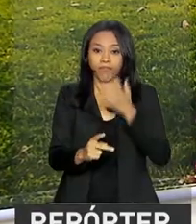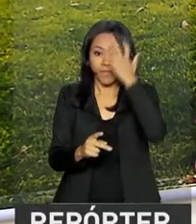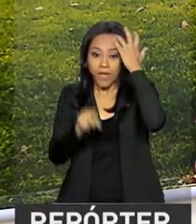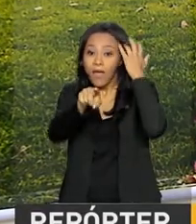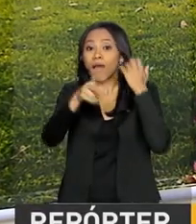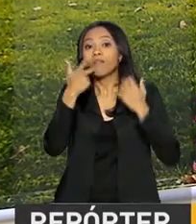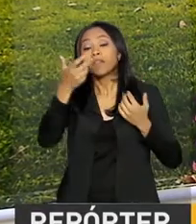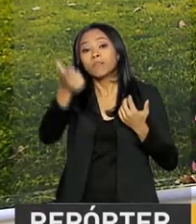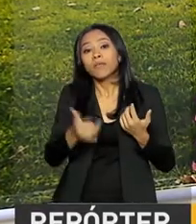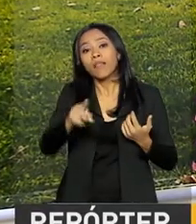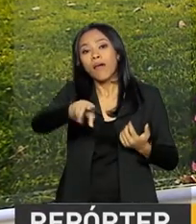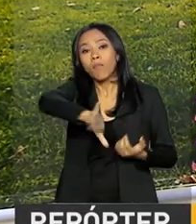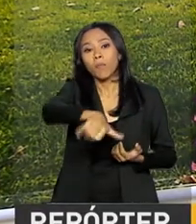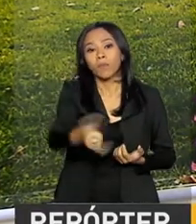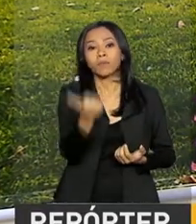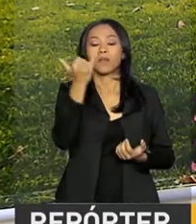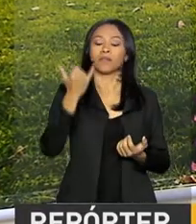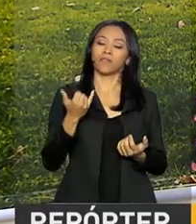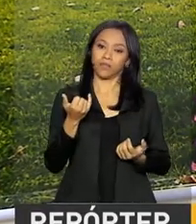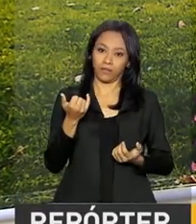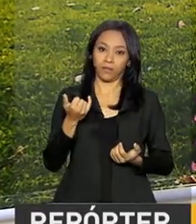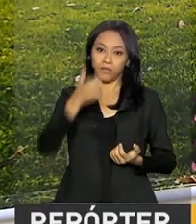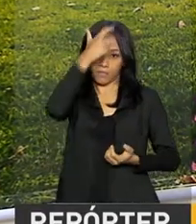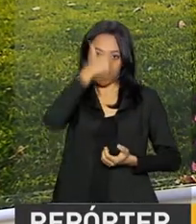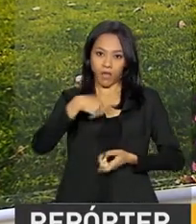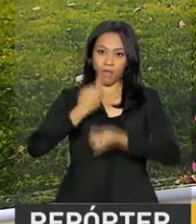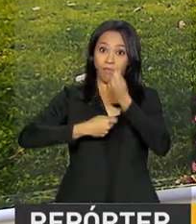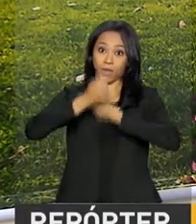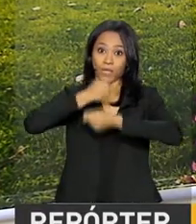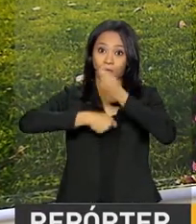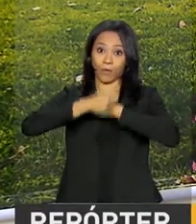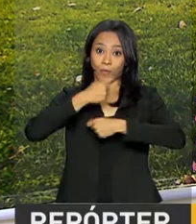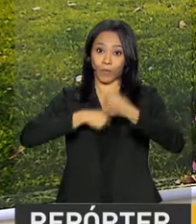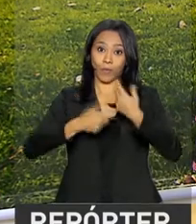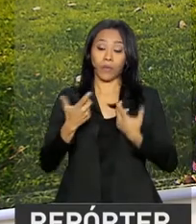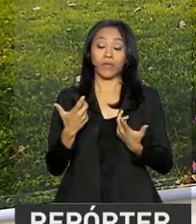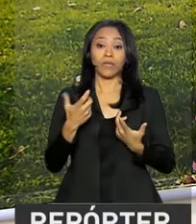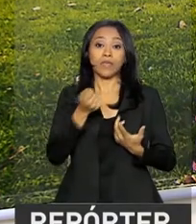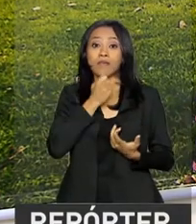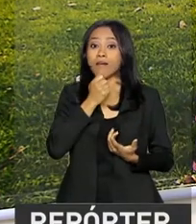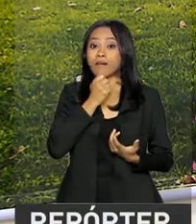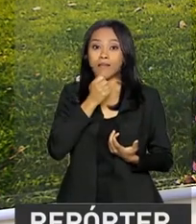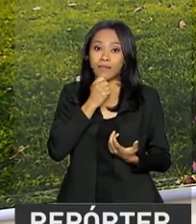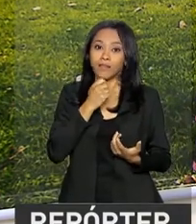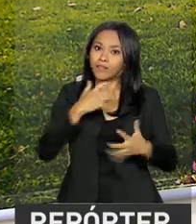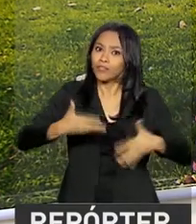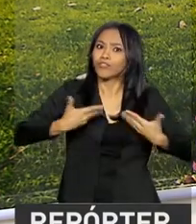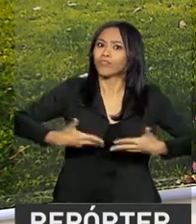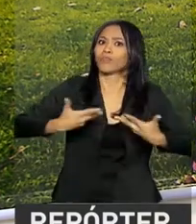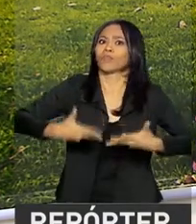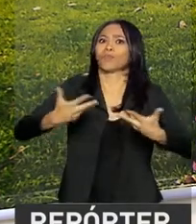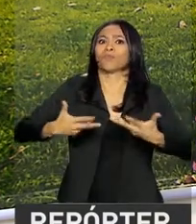oportunidade para os empreendedores é e um estilo para aqueles que ainda não se tornar empreendedores em empreender